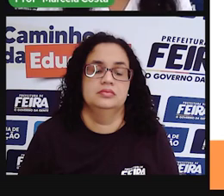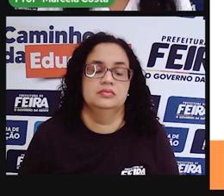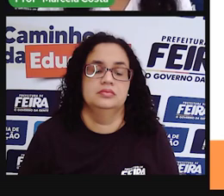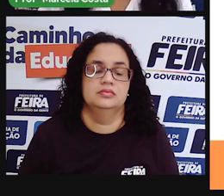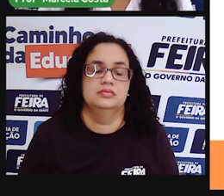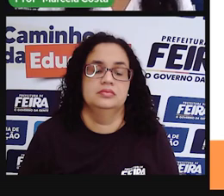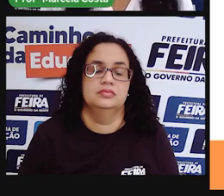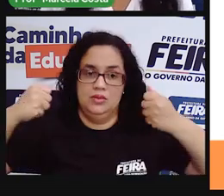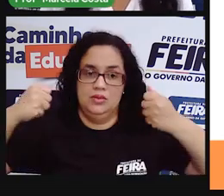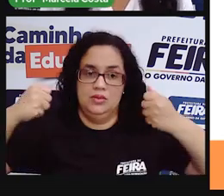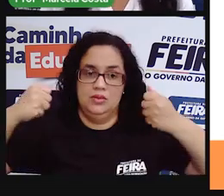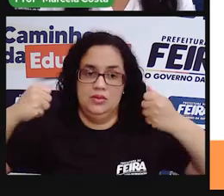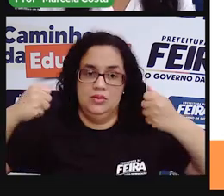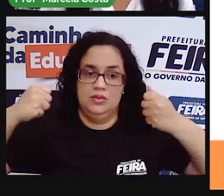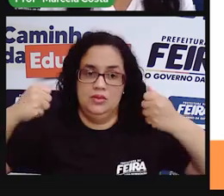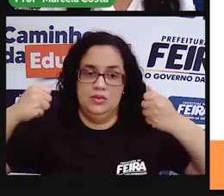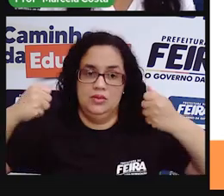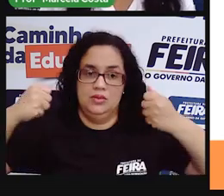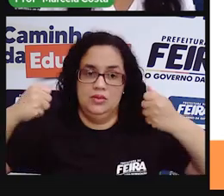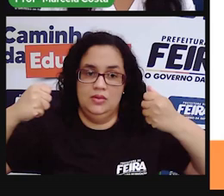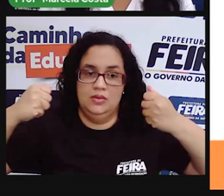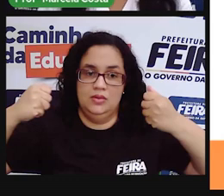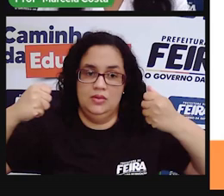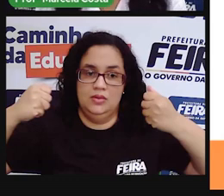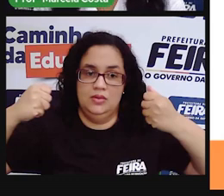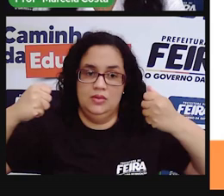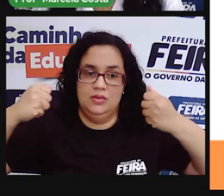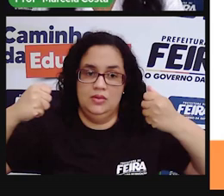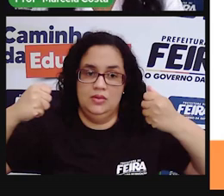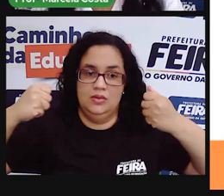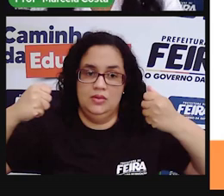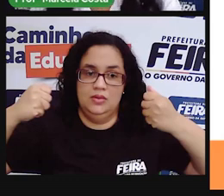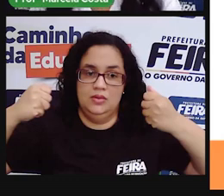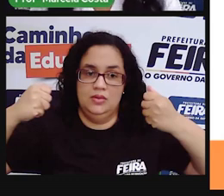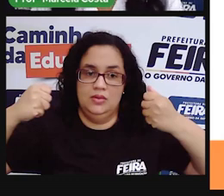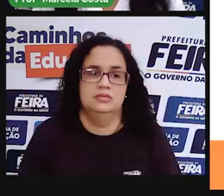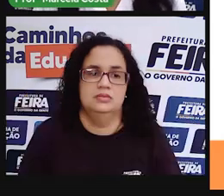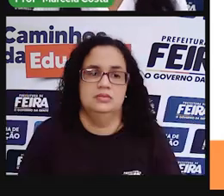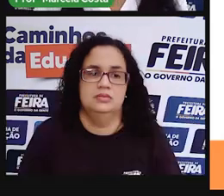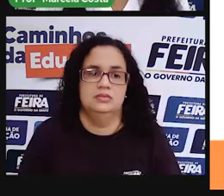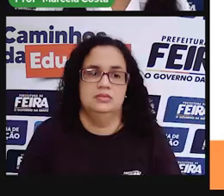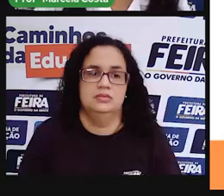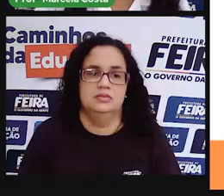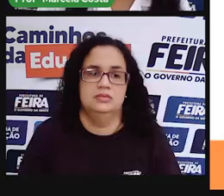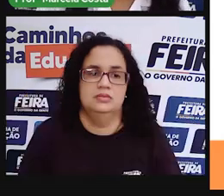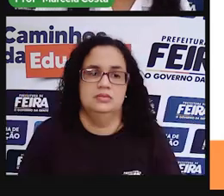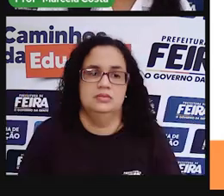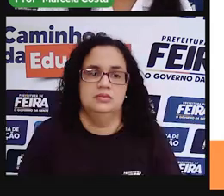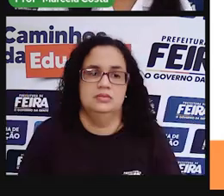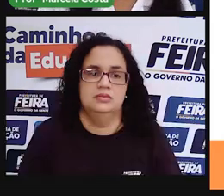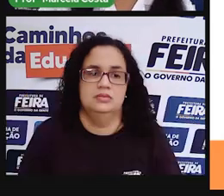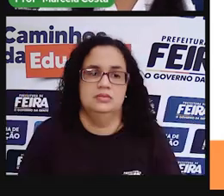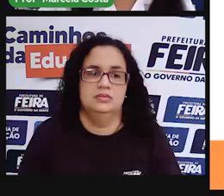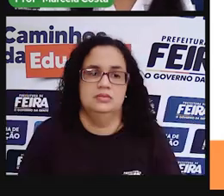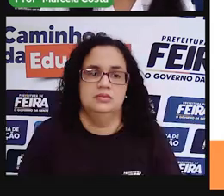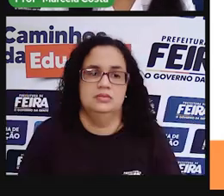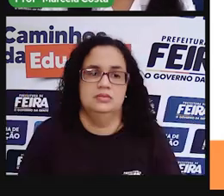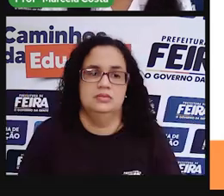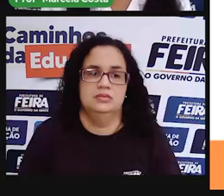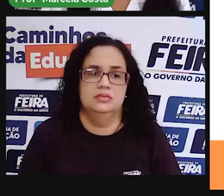ir olhando e procurando esse símbolo, tanto o símbolo de coleta seletiva quanto o símbolo de reciclado.